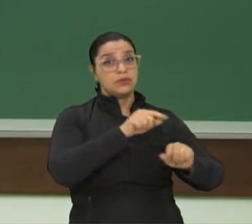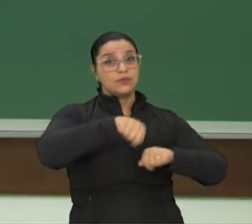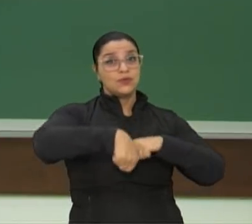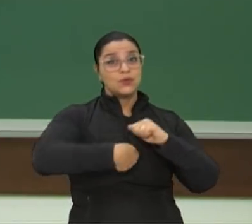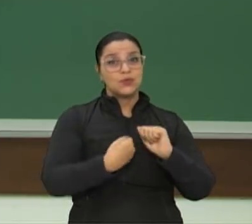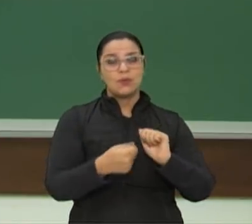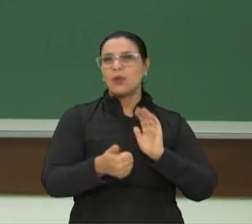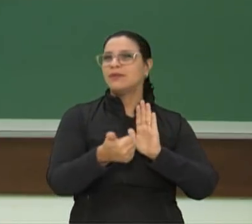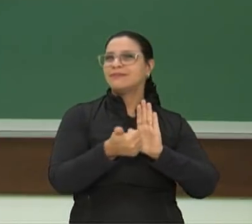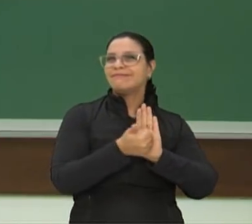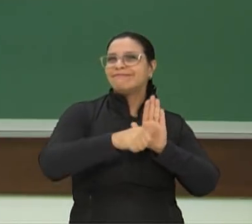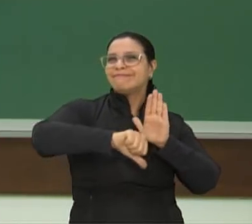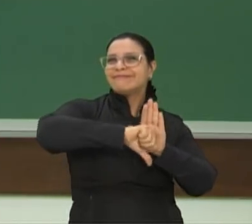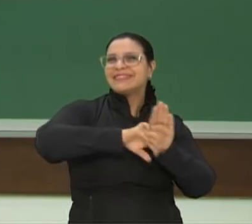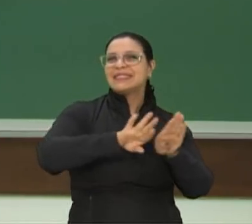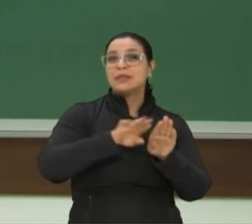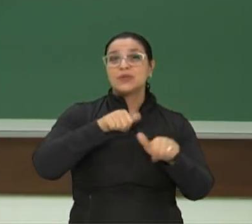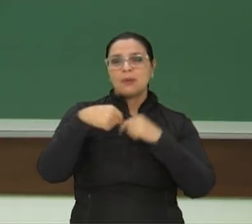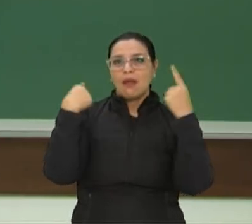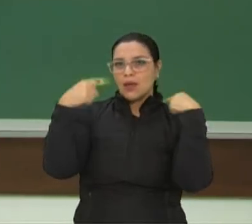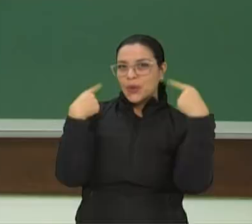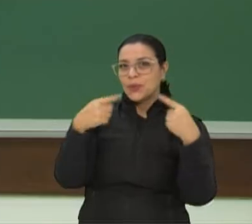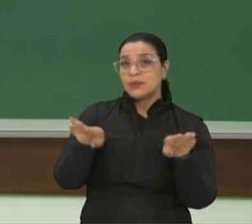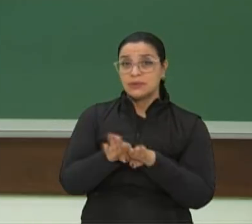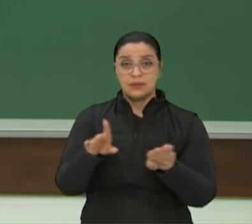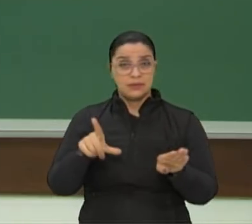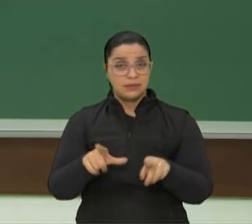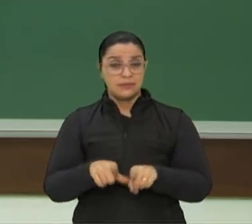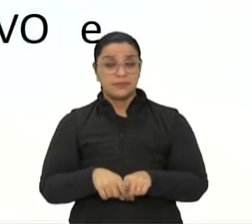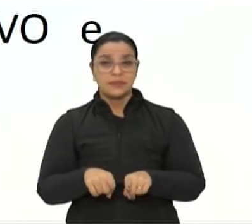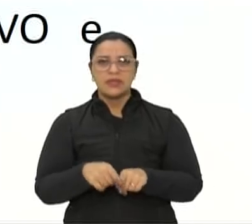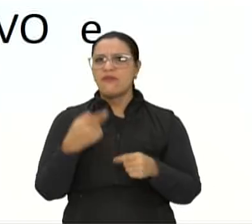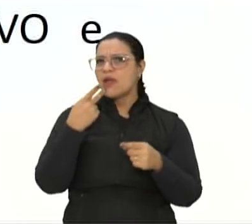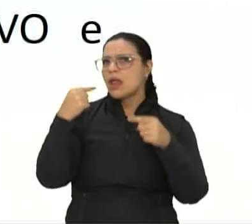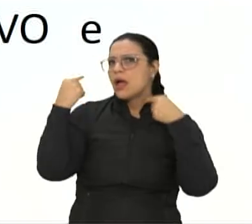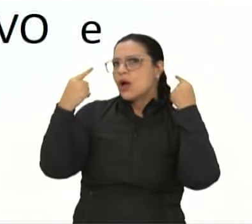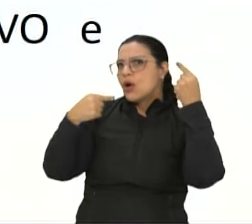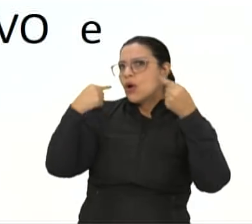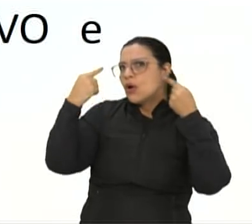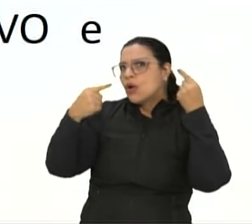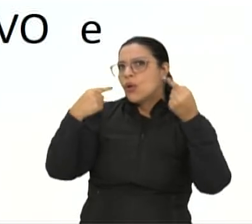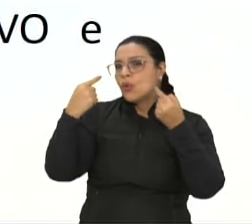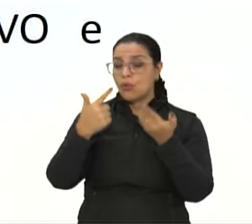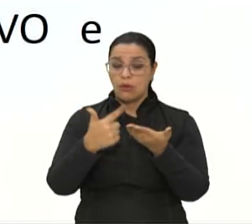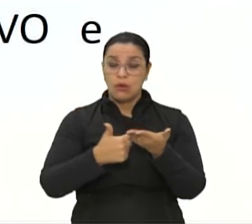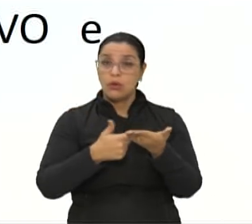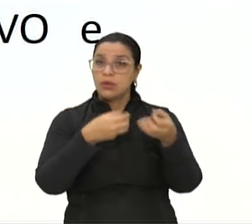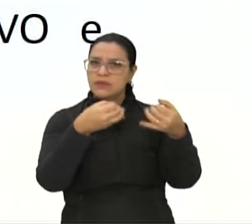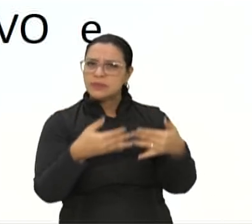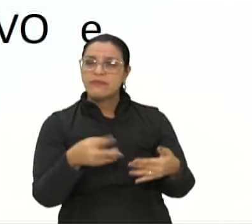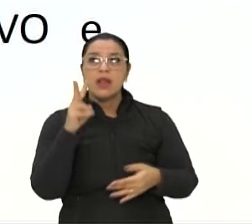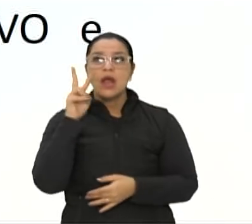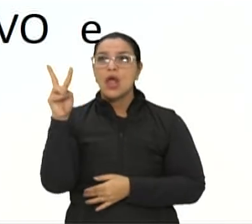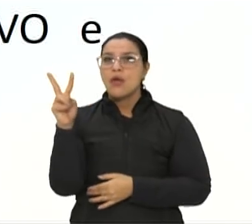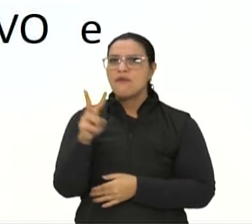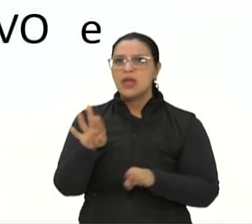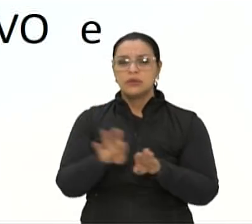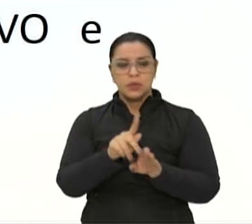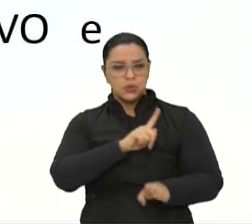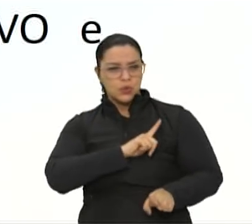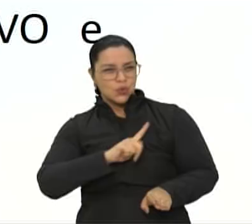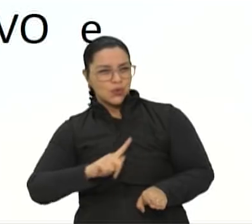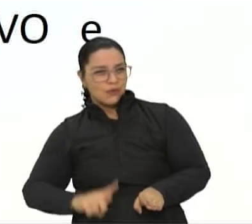loucura, tá? Ou ele coloca, por exemplo, né, a loucura, né, tá dizendo no livro, né? Eu vejo os